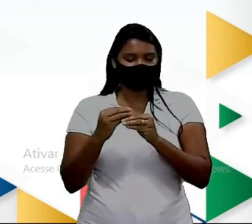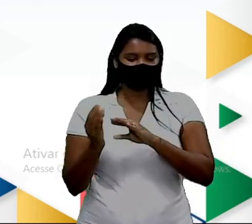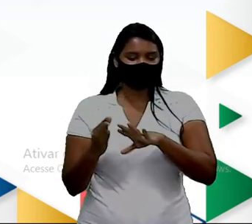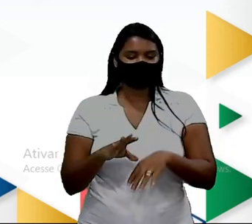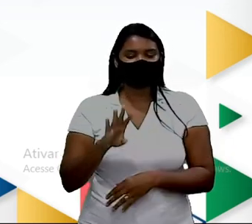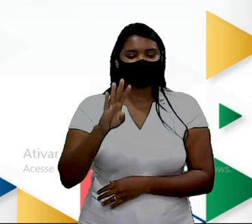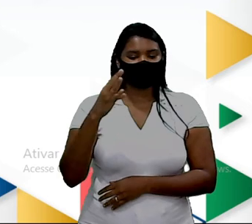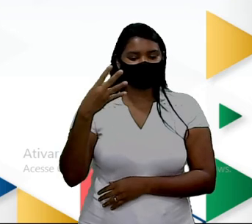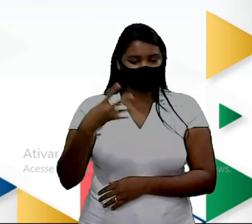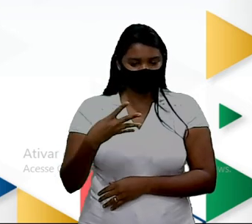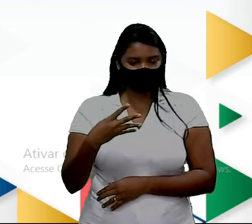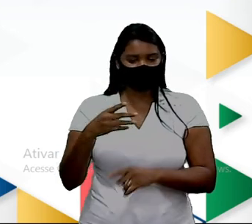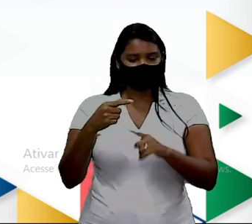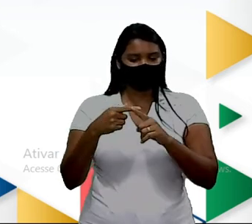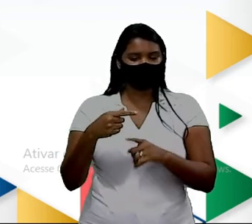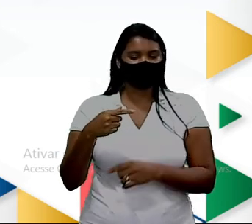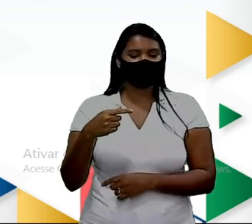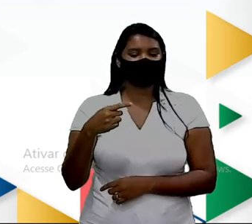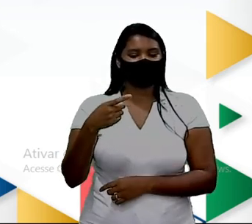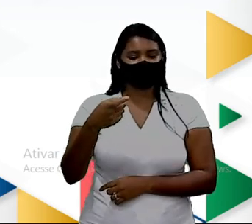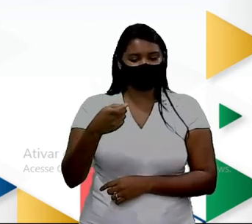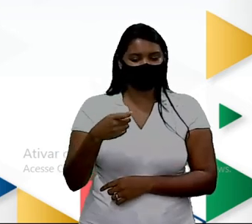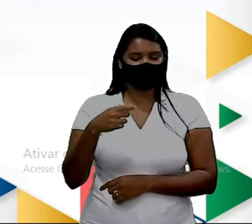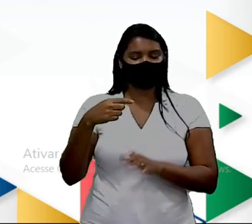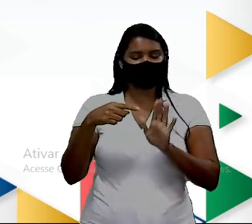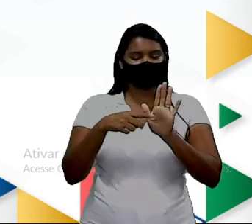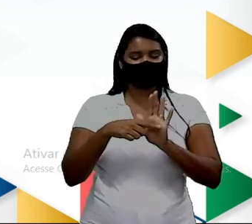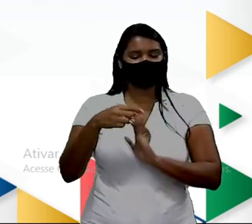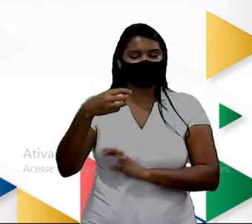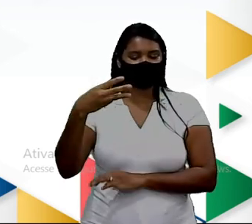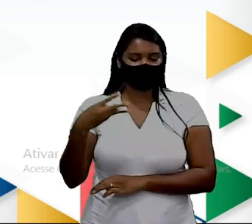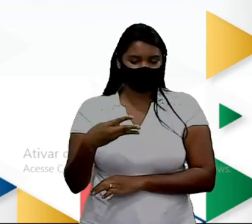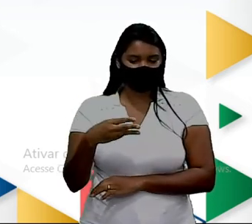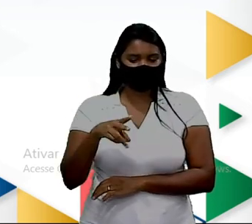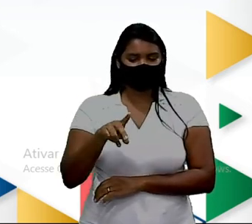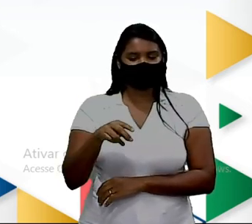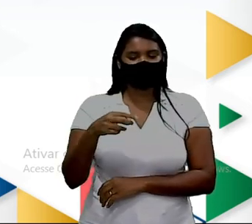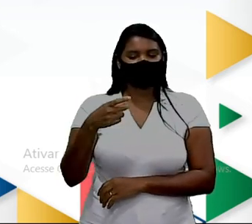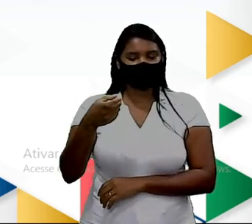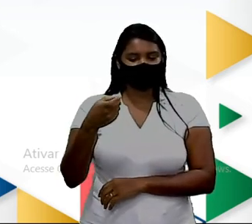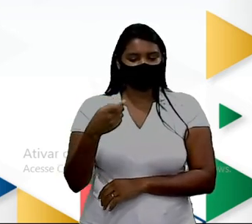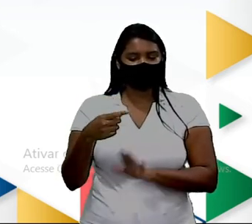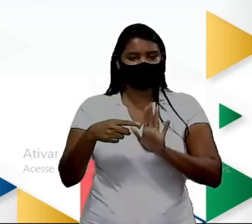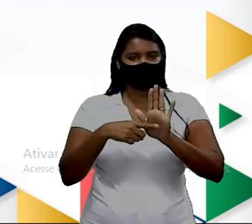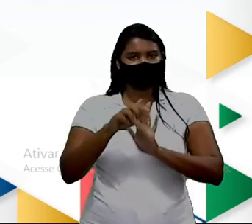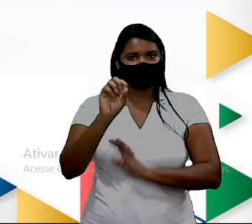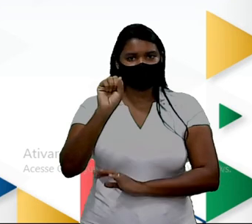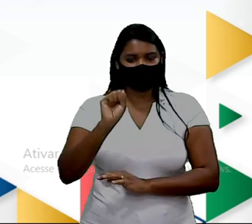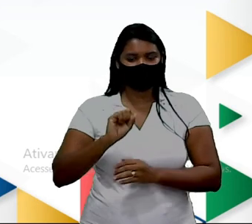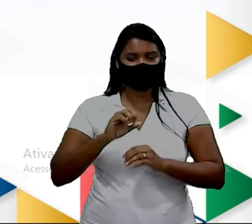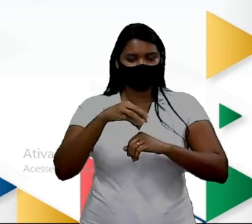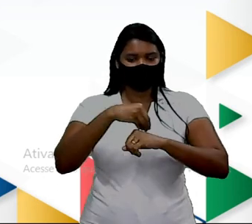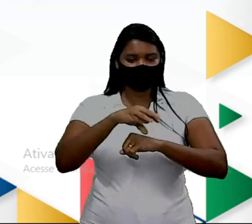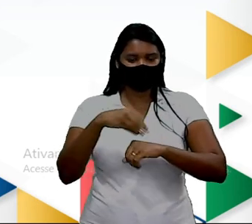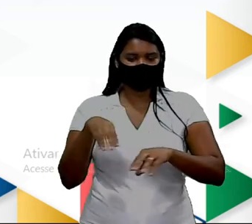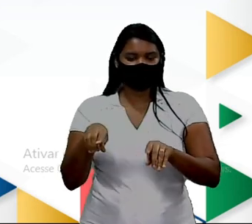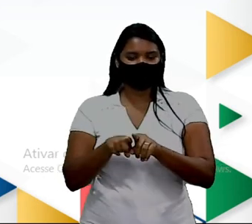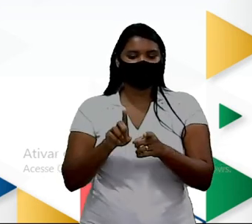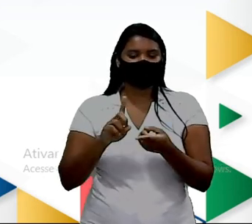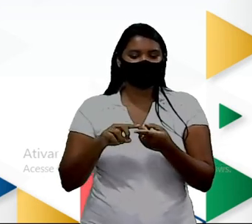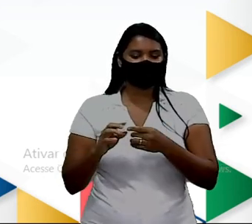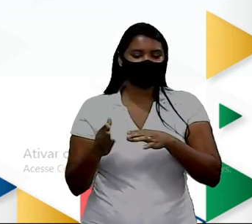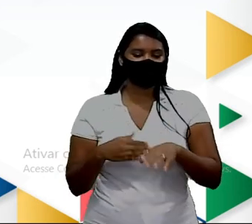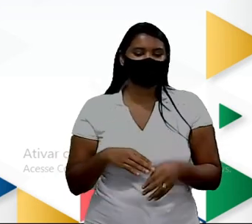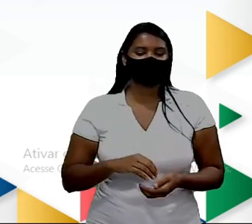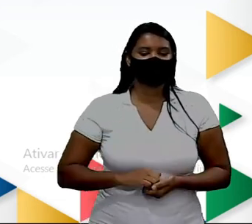é 4 vezes x menos 3 igual a x menos 8. Aí tem que fazer a distributiva, tá? 4